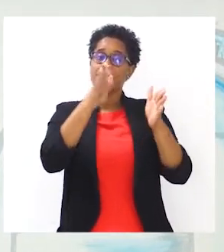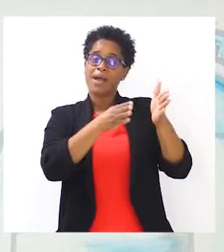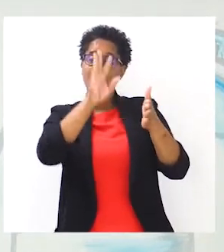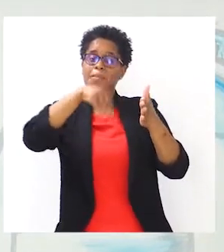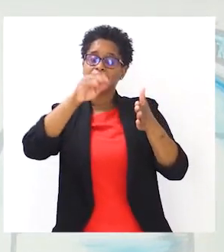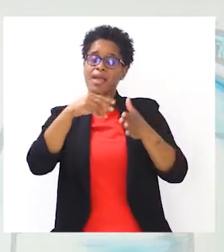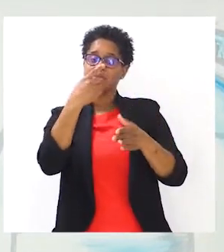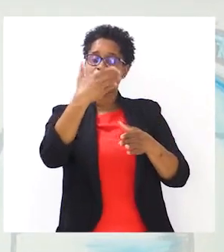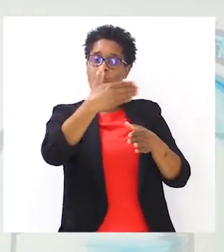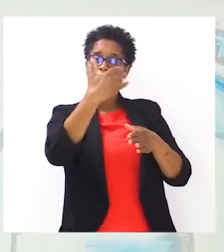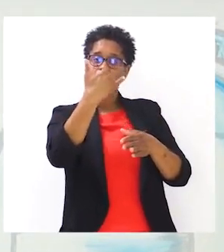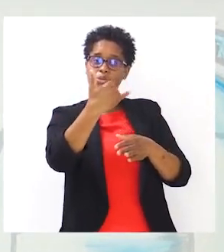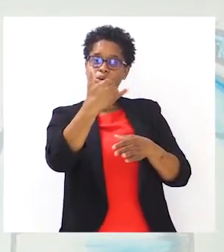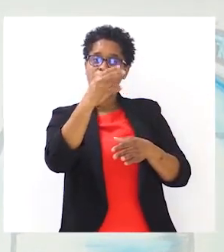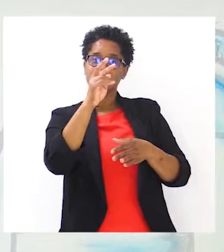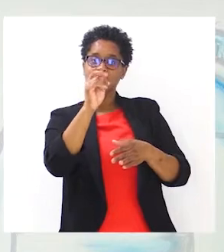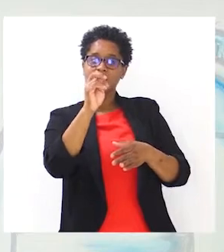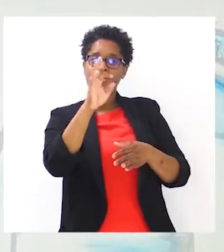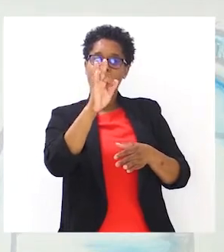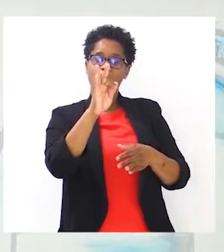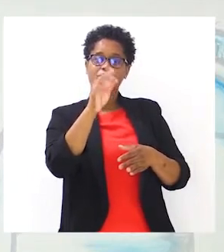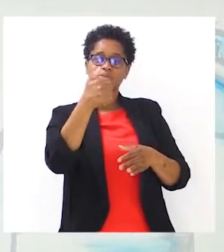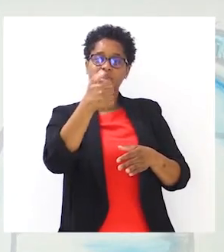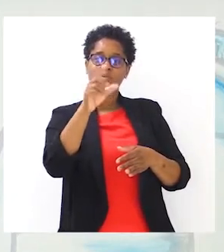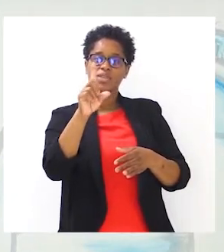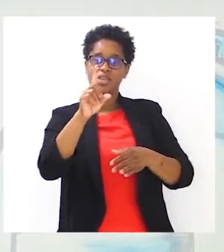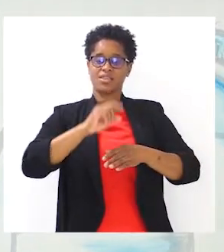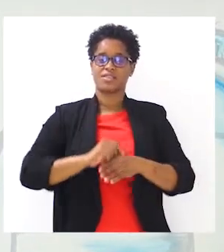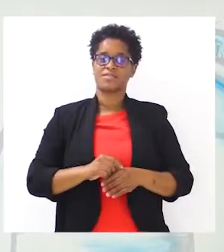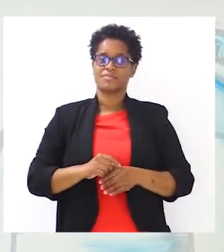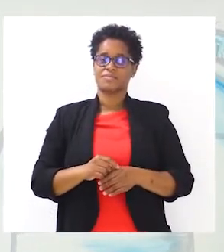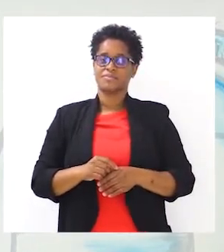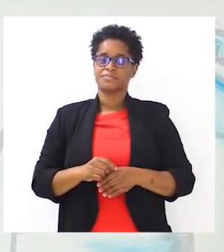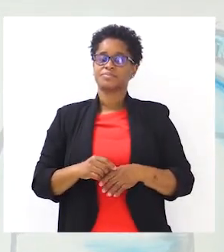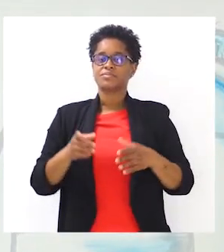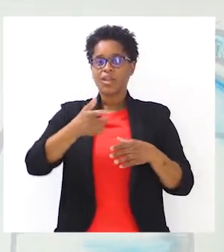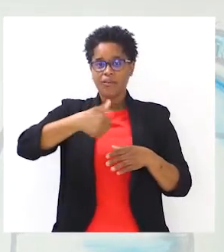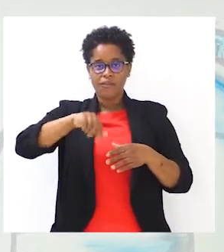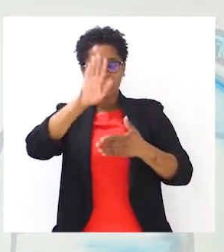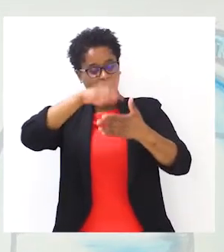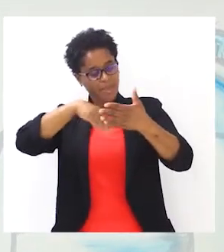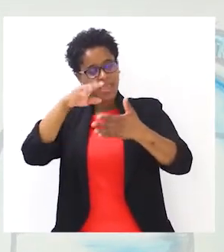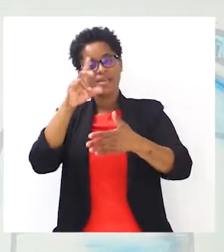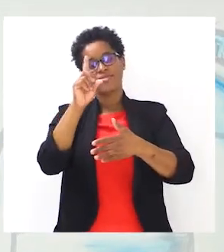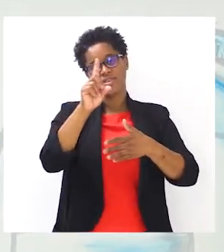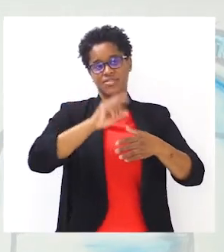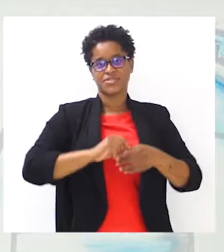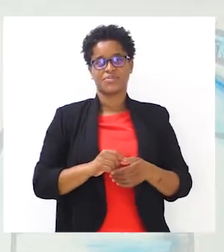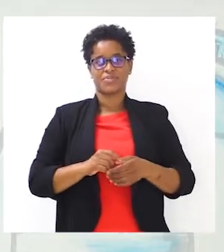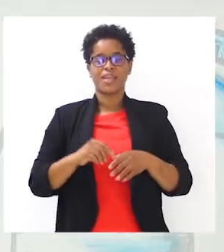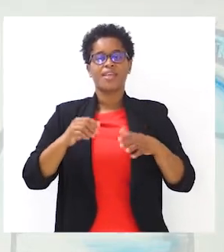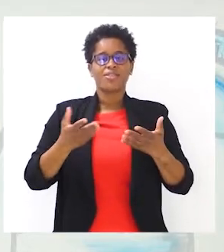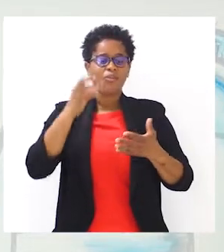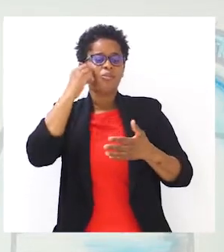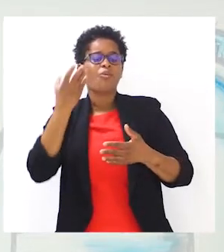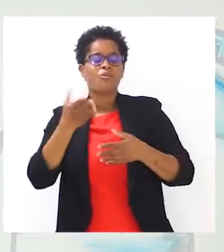pintadas. 1, 2, 3, 4, 5, 6. Então, vamos pintar 6. Então,